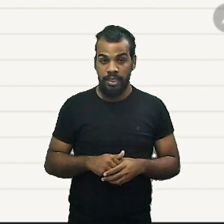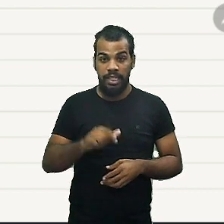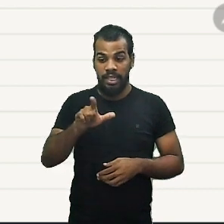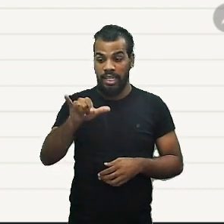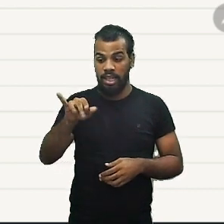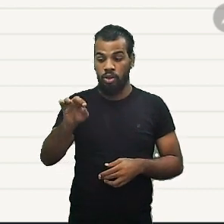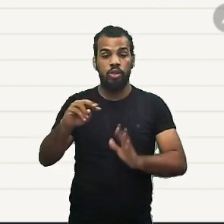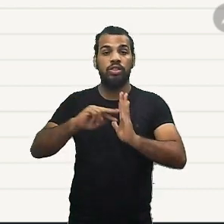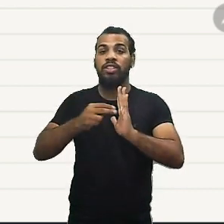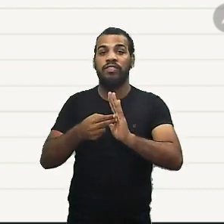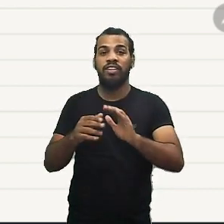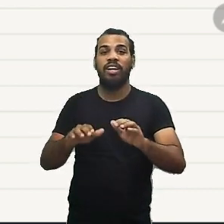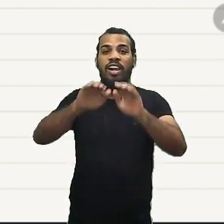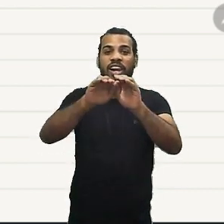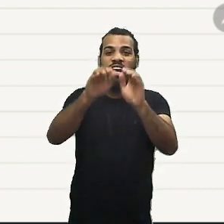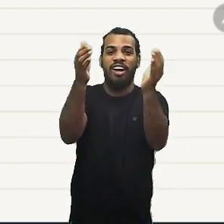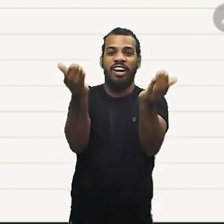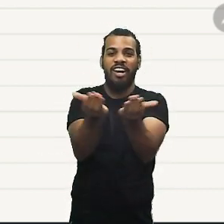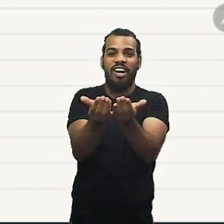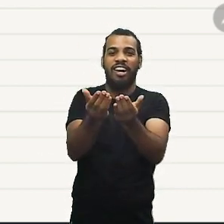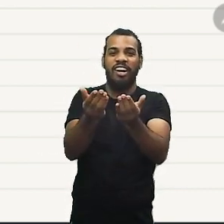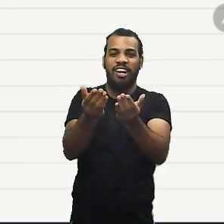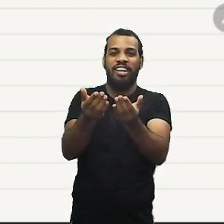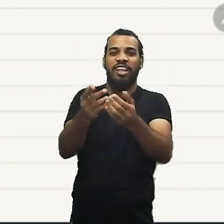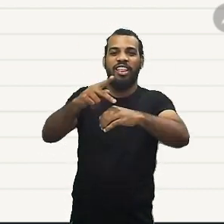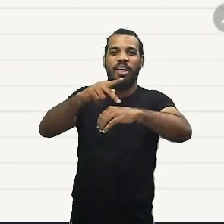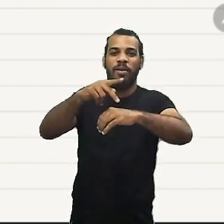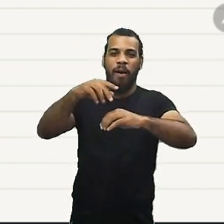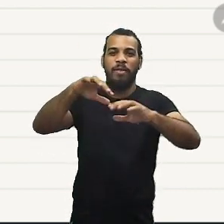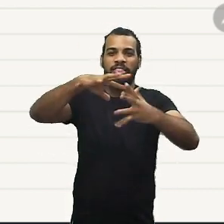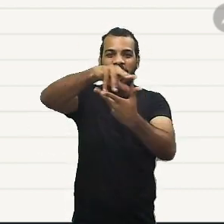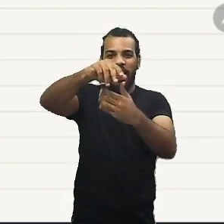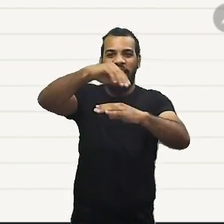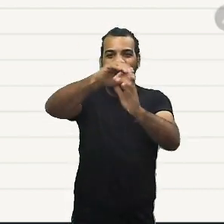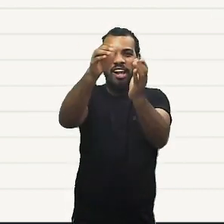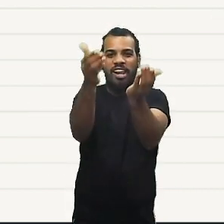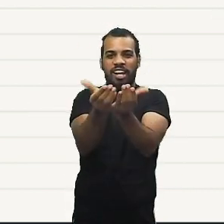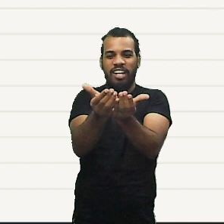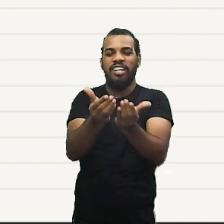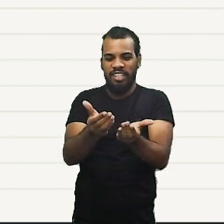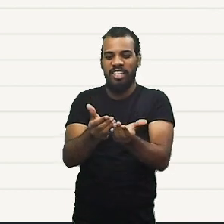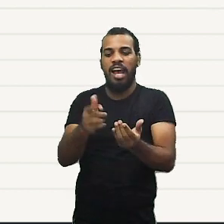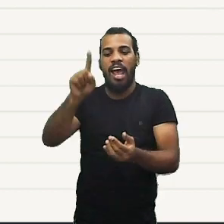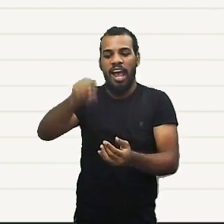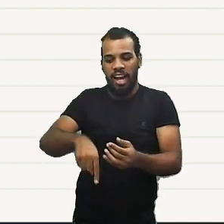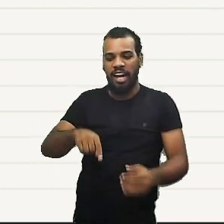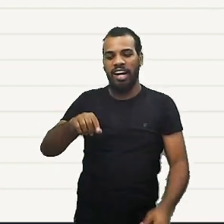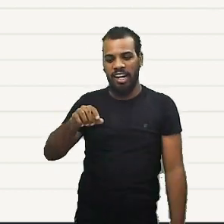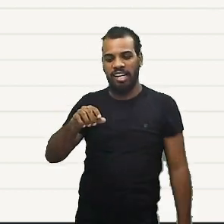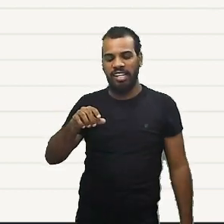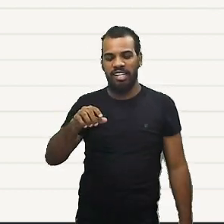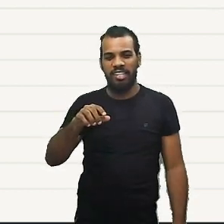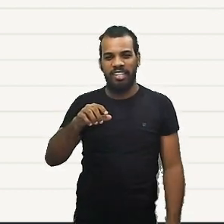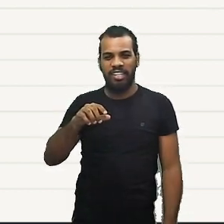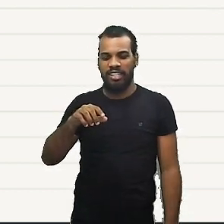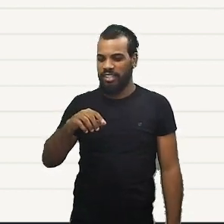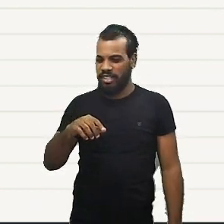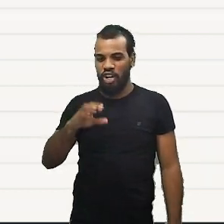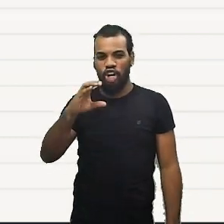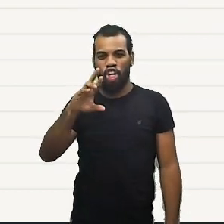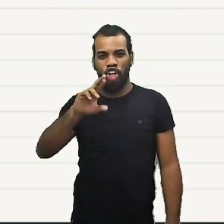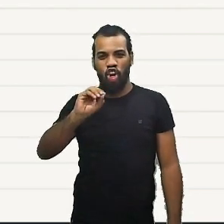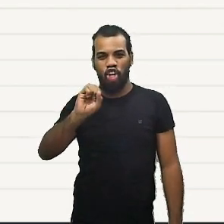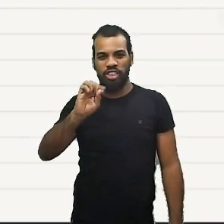de litosfera, crosta terrestre. A substância química está na litosfera. E autotrófico, ó,